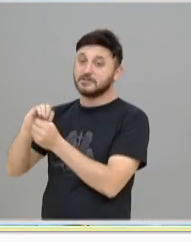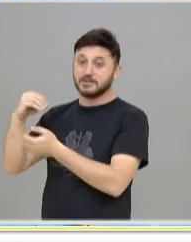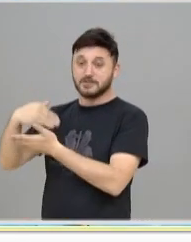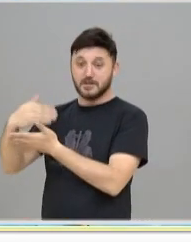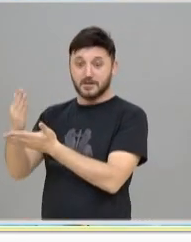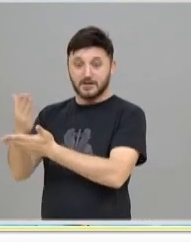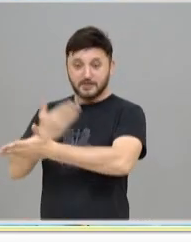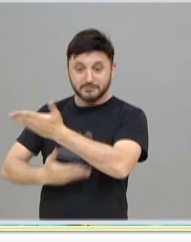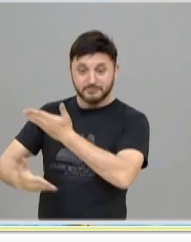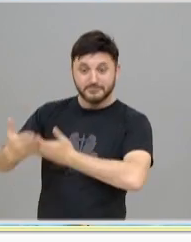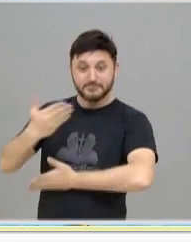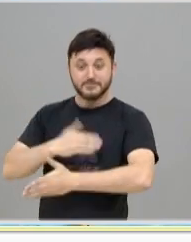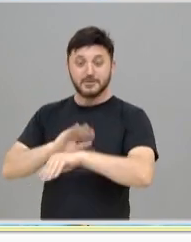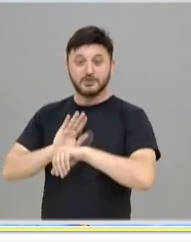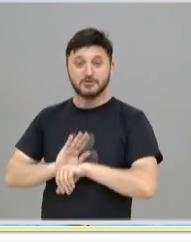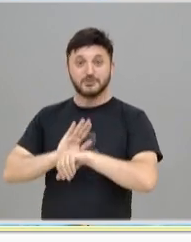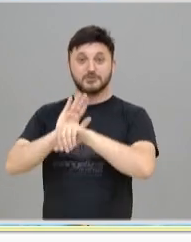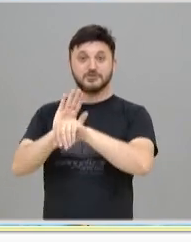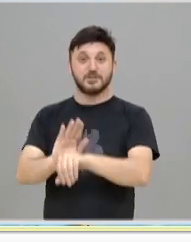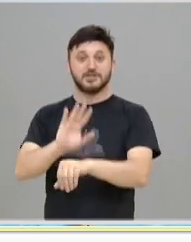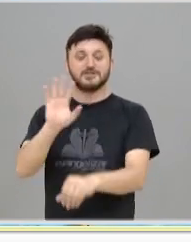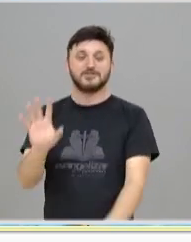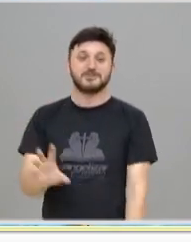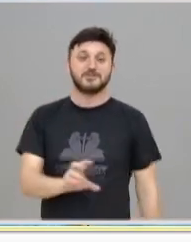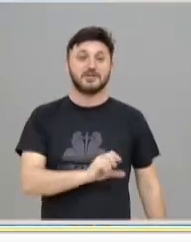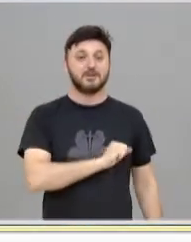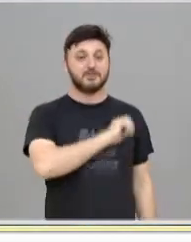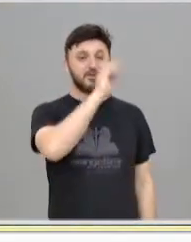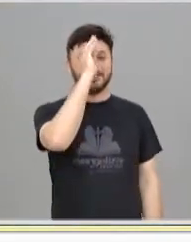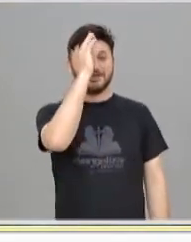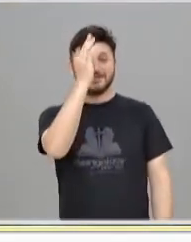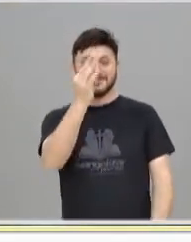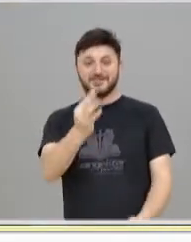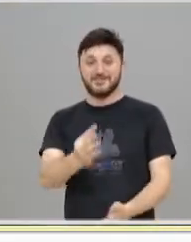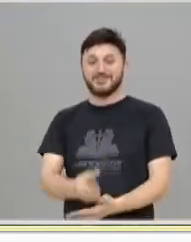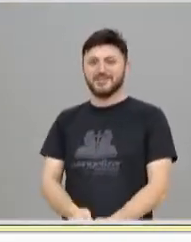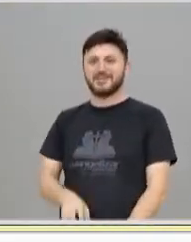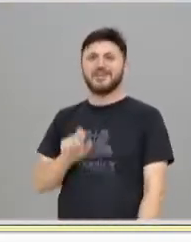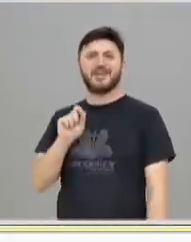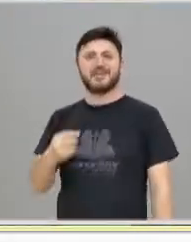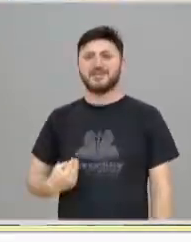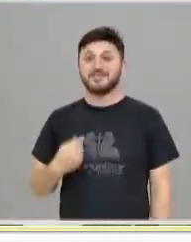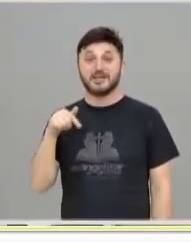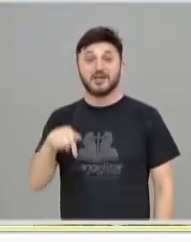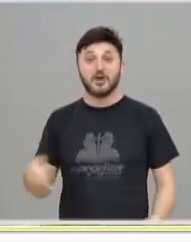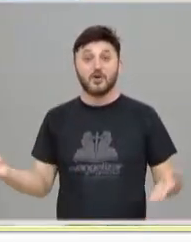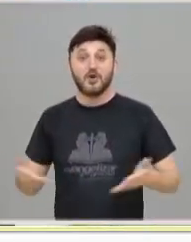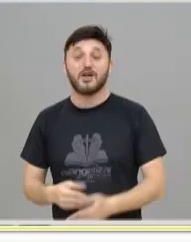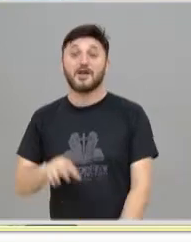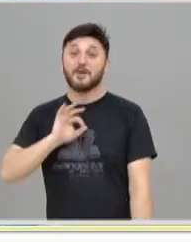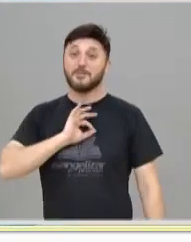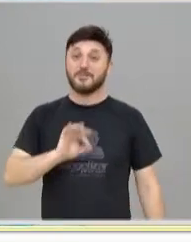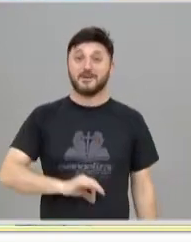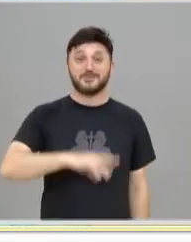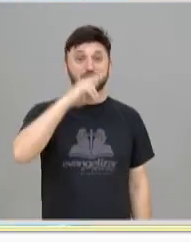saibamos fazer a partilha do gesto de amor e de fé.